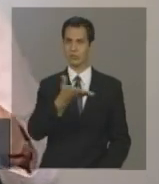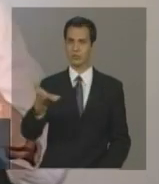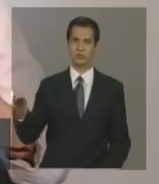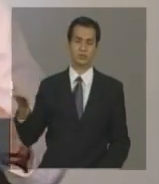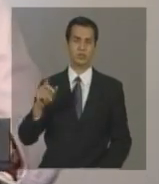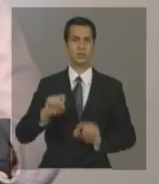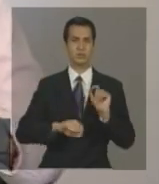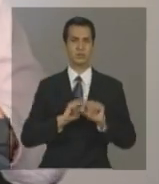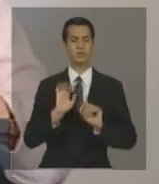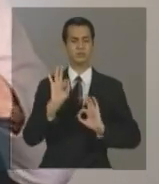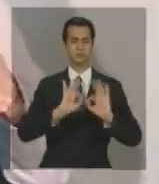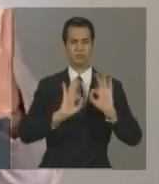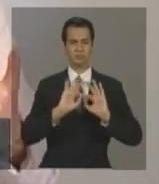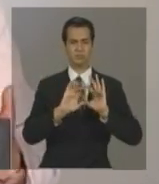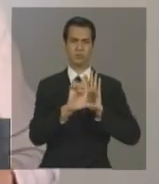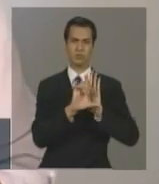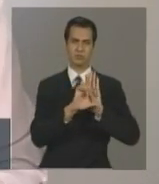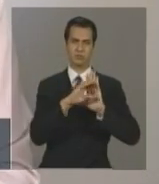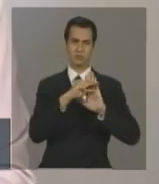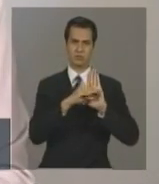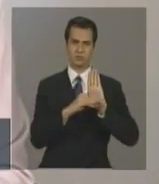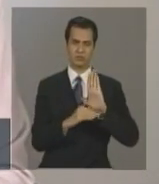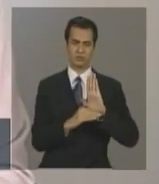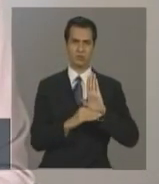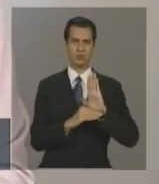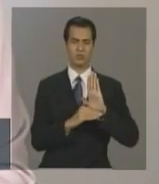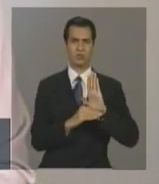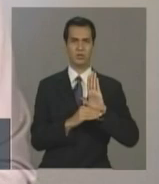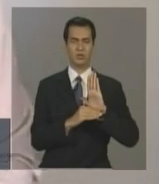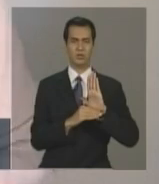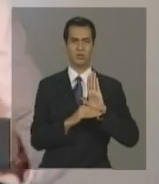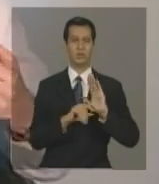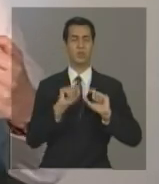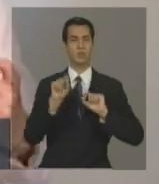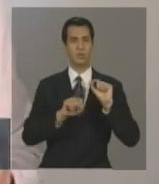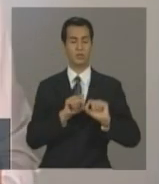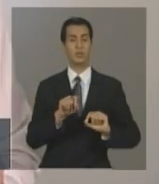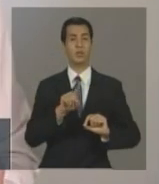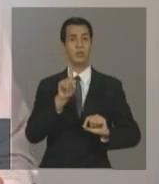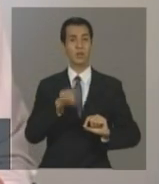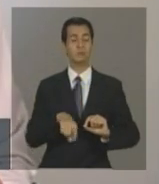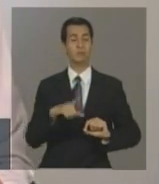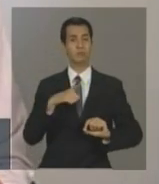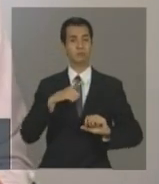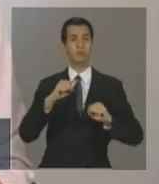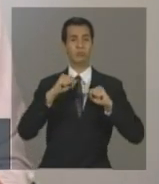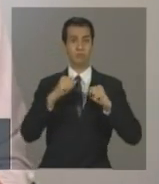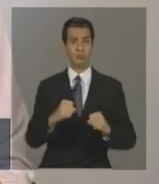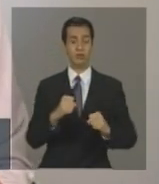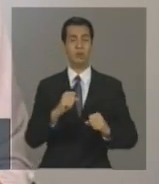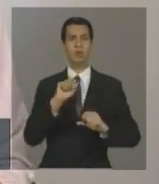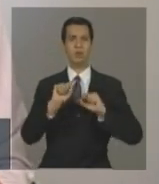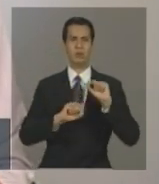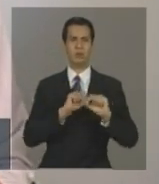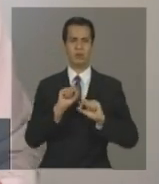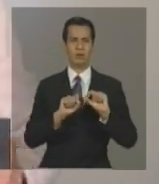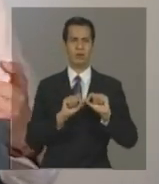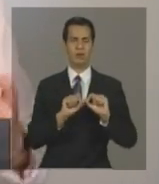à legislação infraconstitucional, ele afirmou-se, este processo,